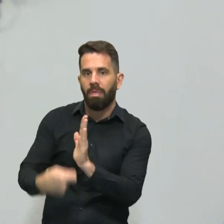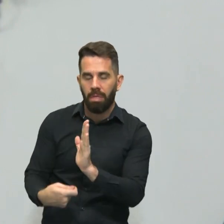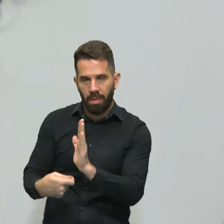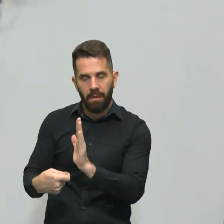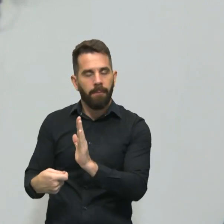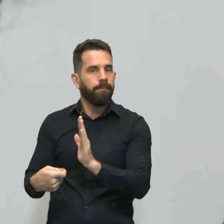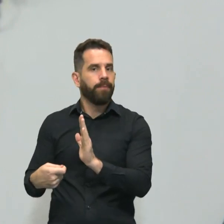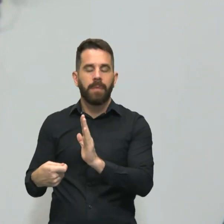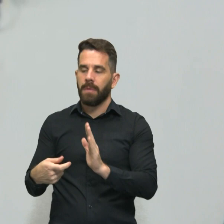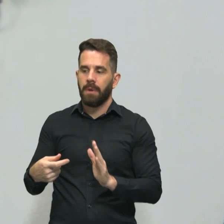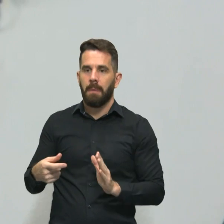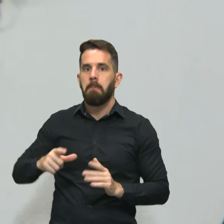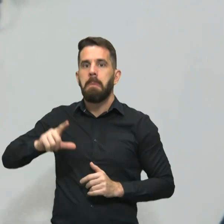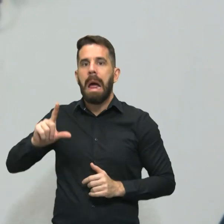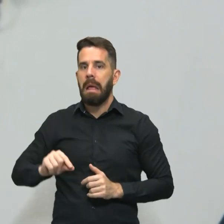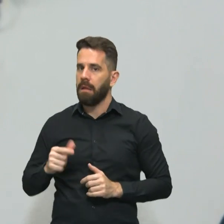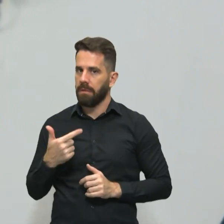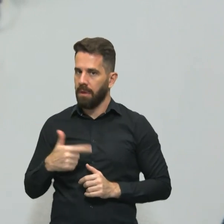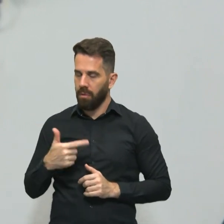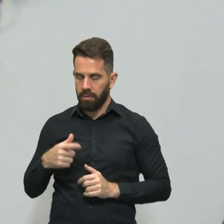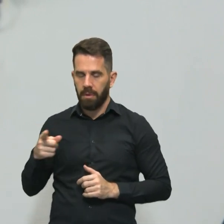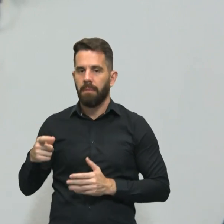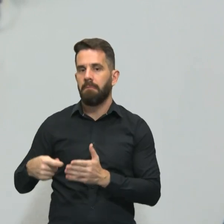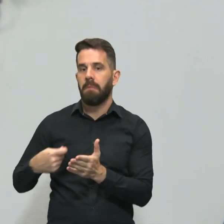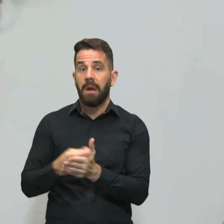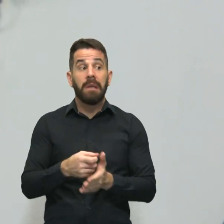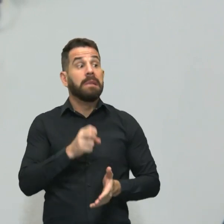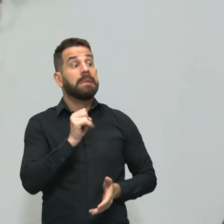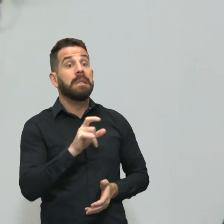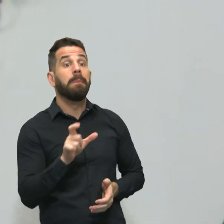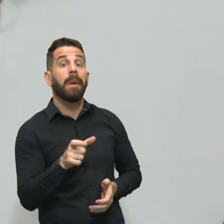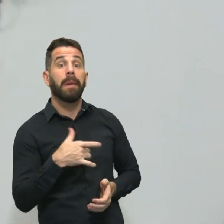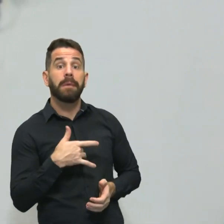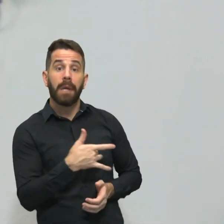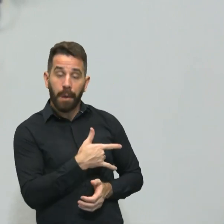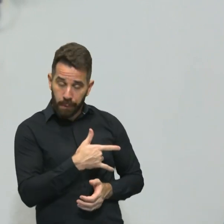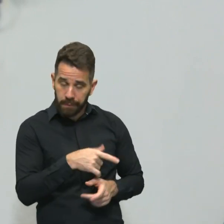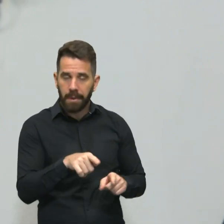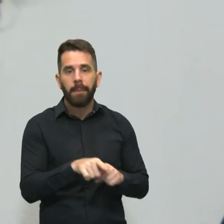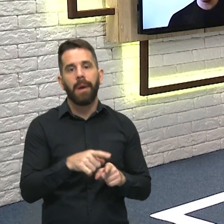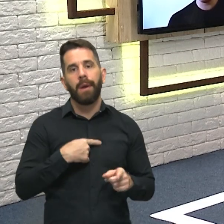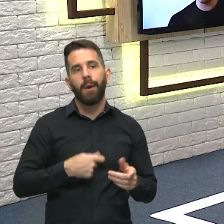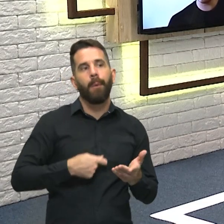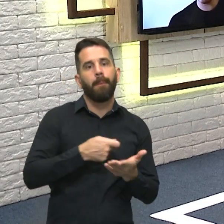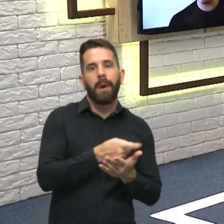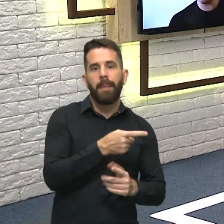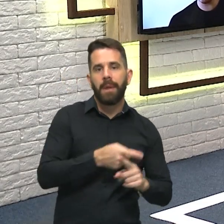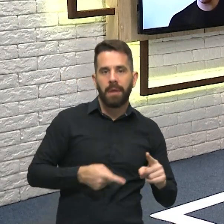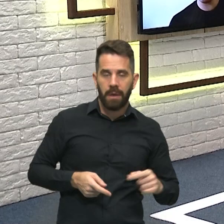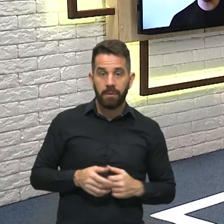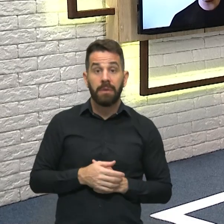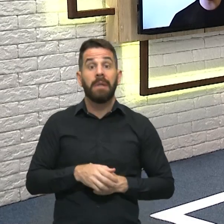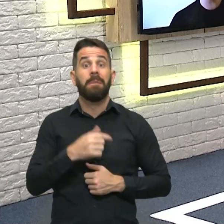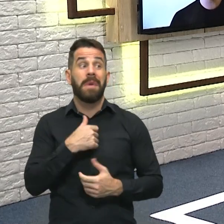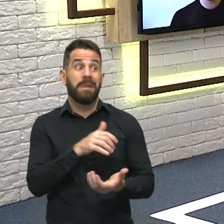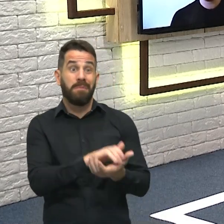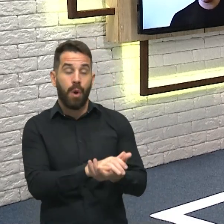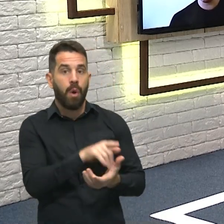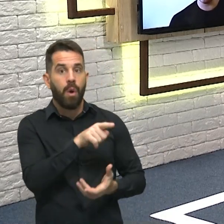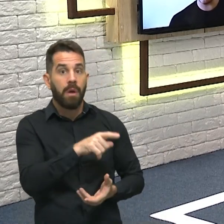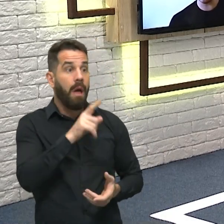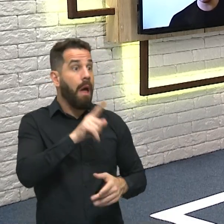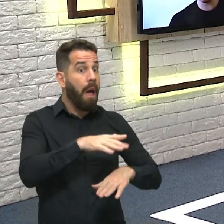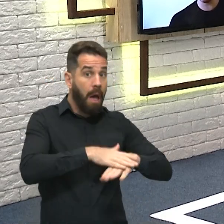plano de saúde, eu tenho que pagar com participação. No caso da minha esposa, ela tem que realizar o exame e